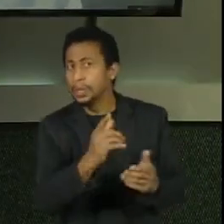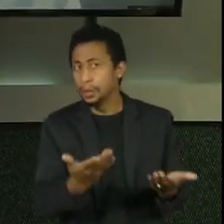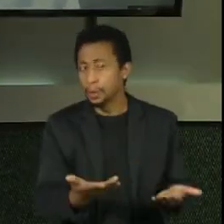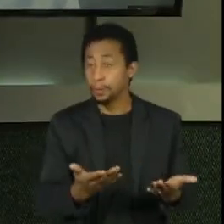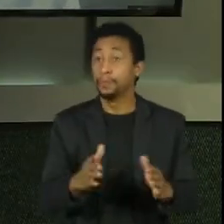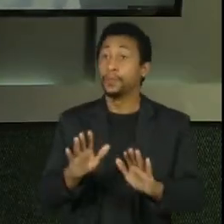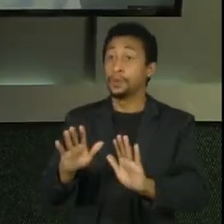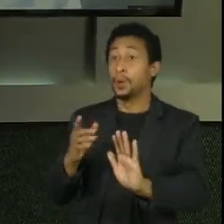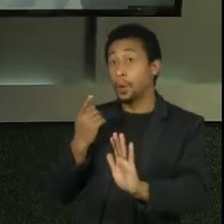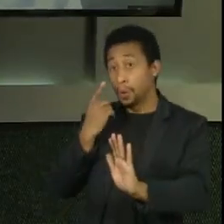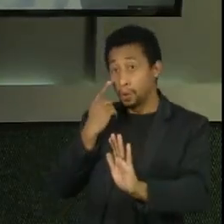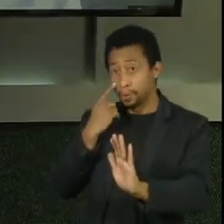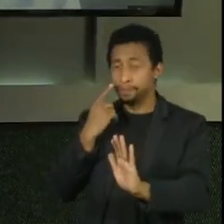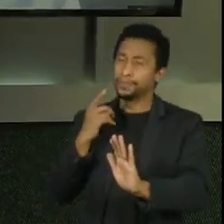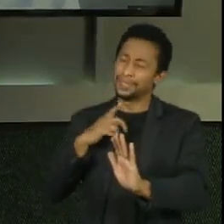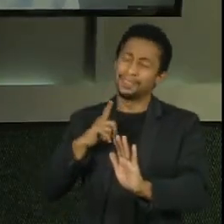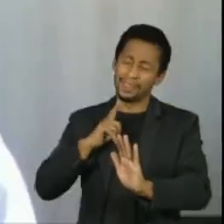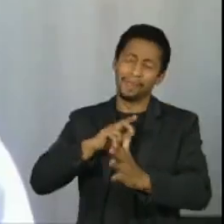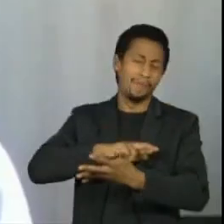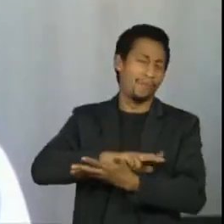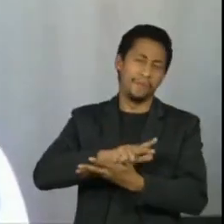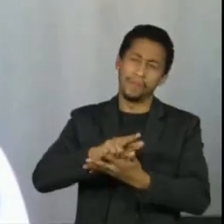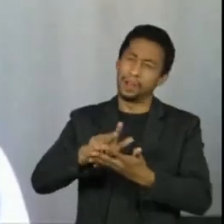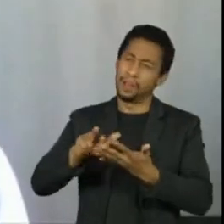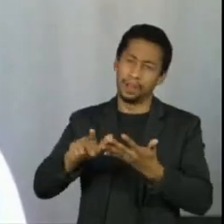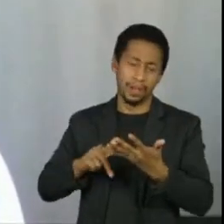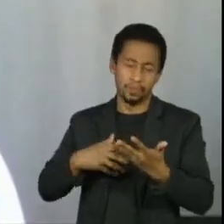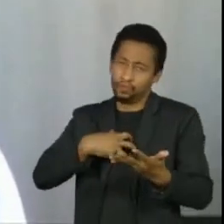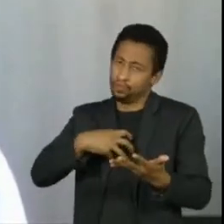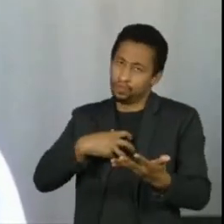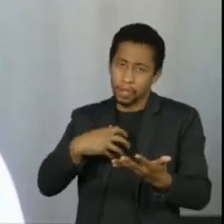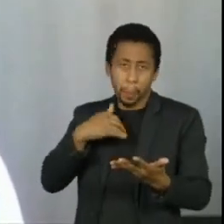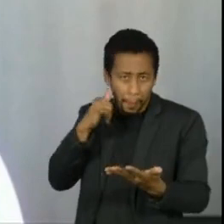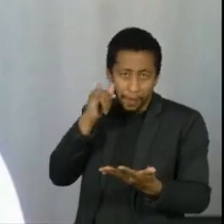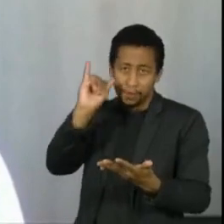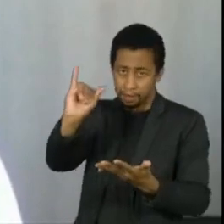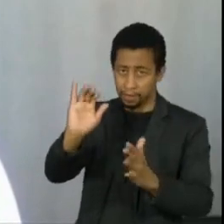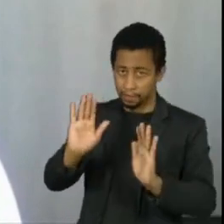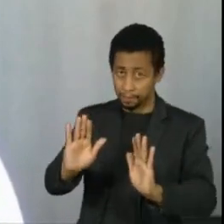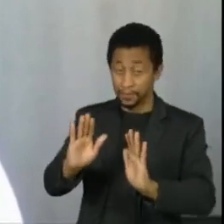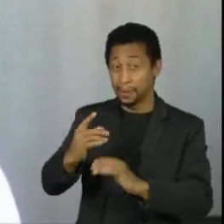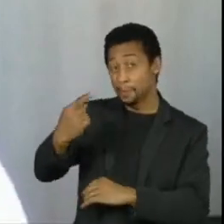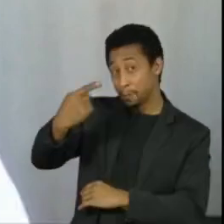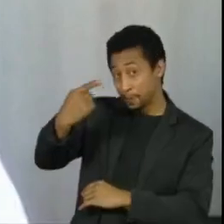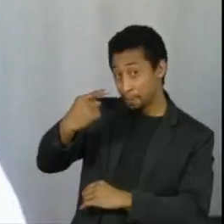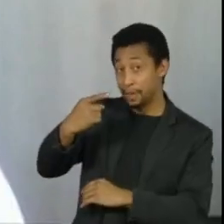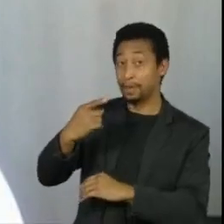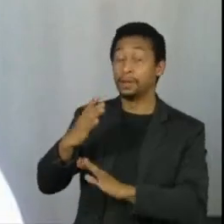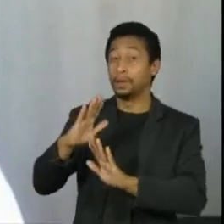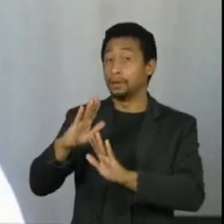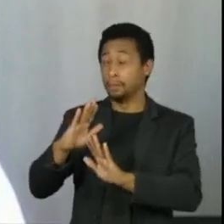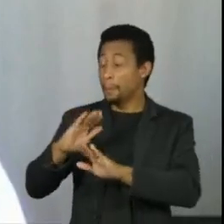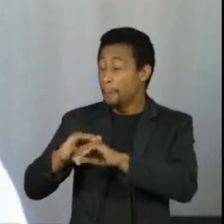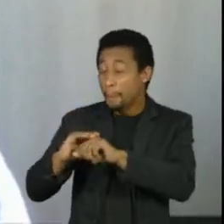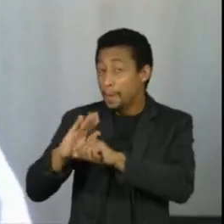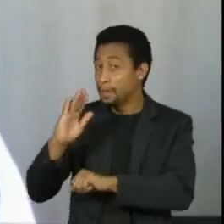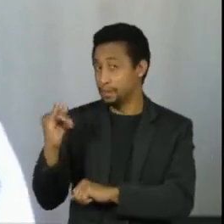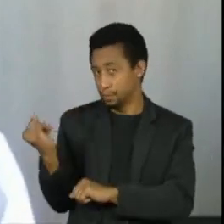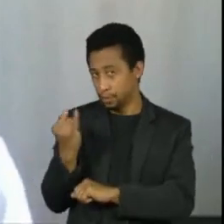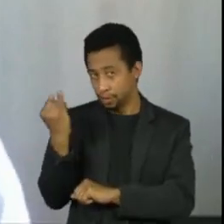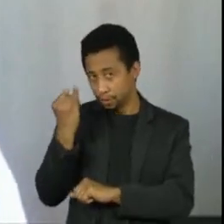inúmeras maneiras de se proteger das mesmas. A primeira e mais importante é só usar